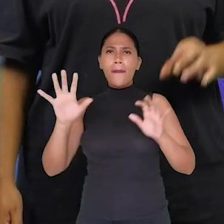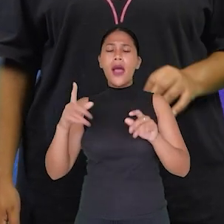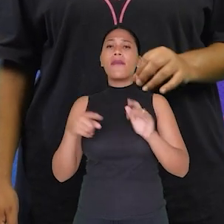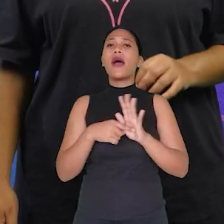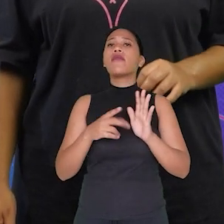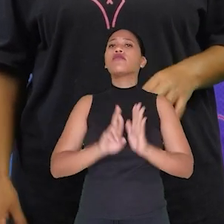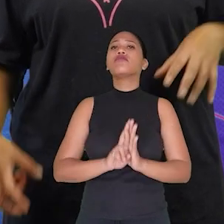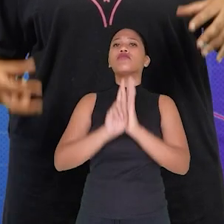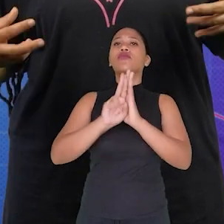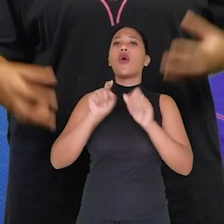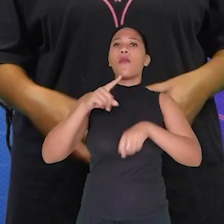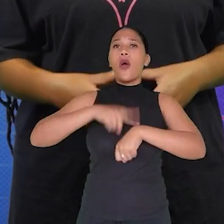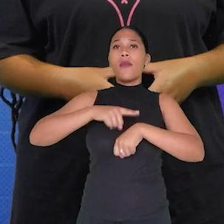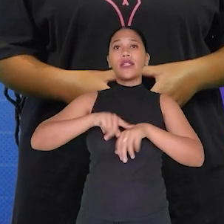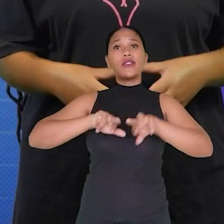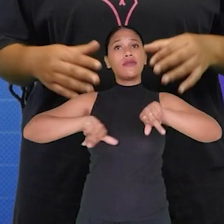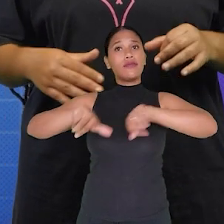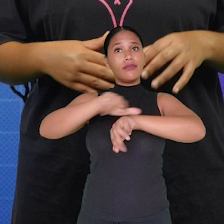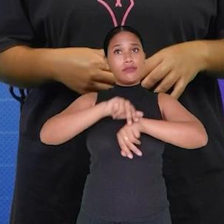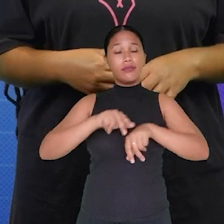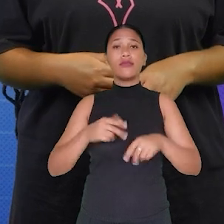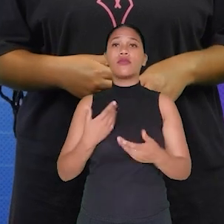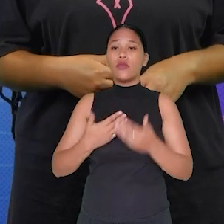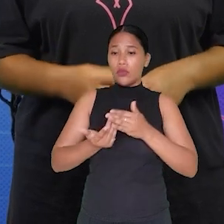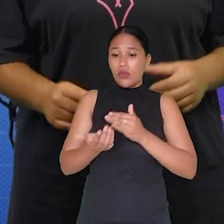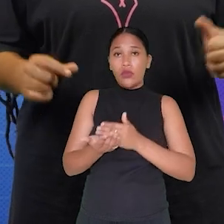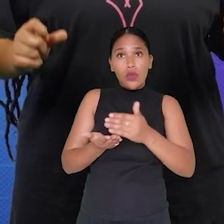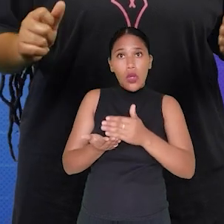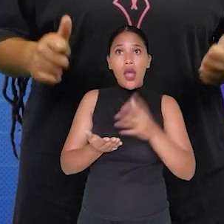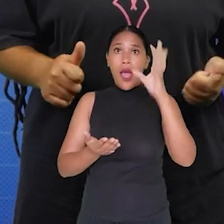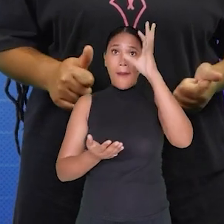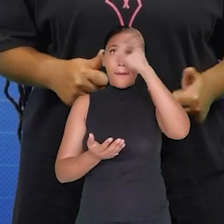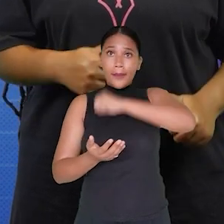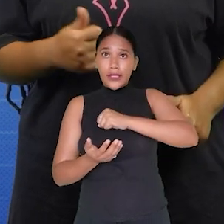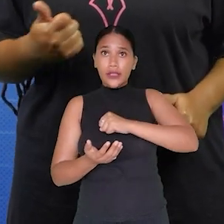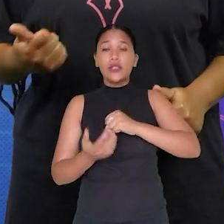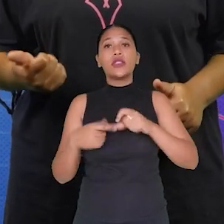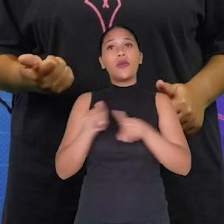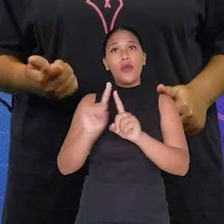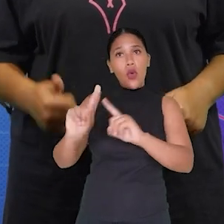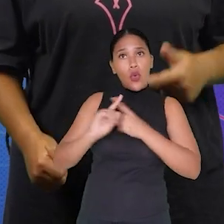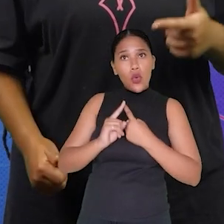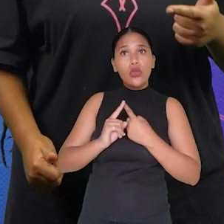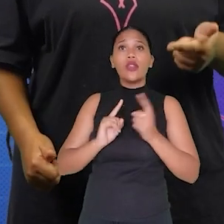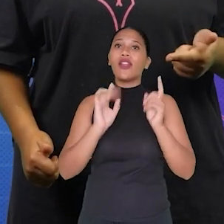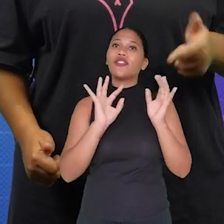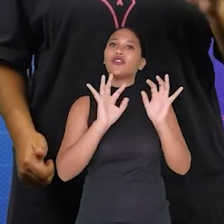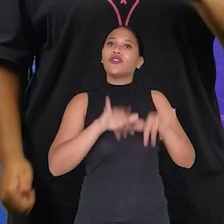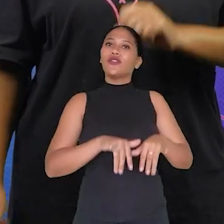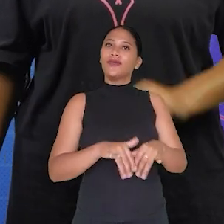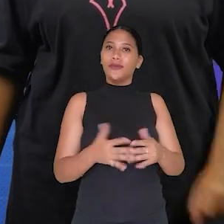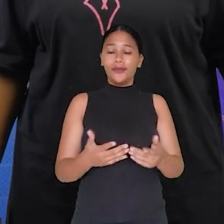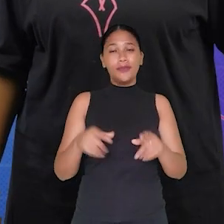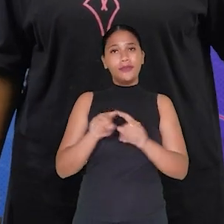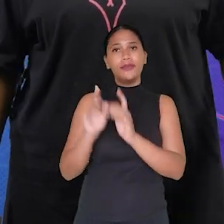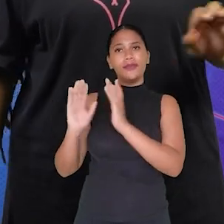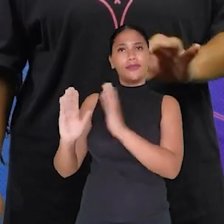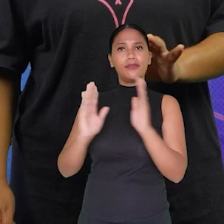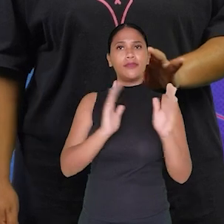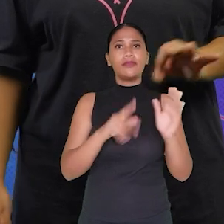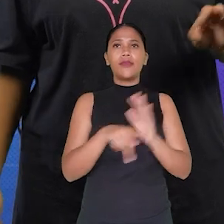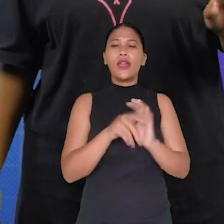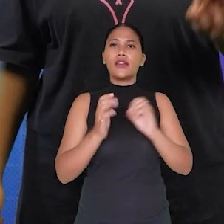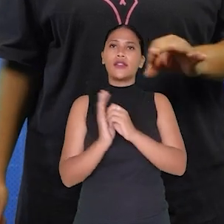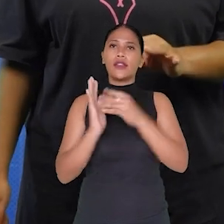dividido em várias fases que representam momentos diferentes do jogo, como a introdução, o aprendizado, o conflito e a resolução.